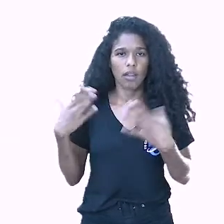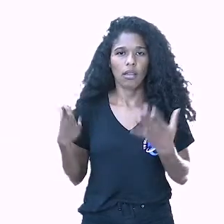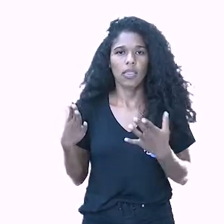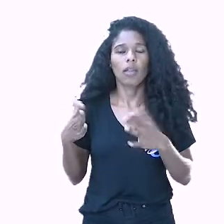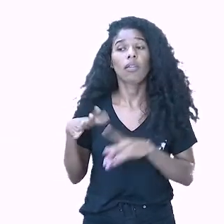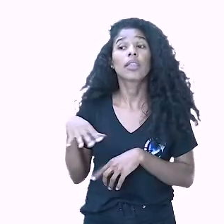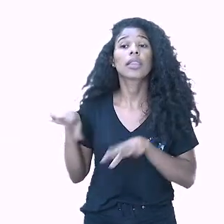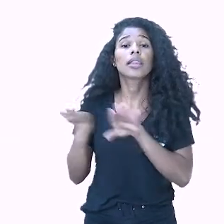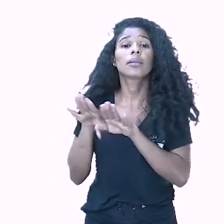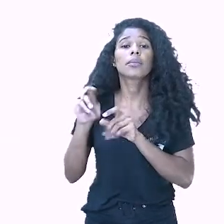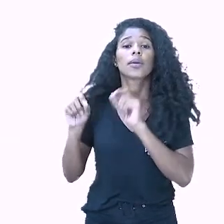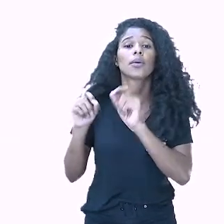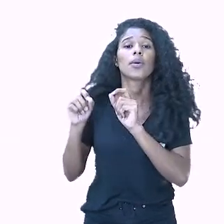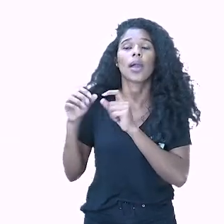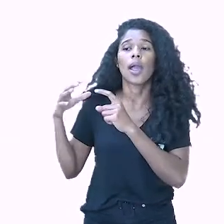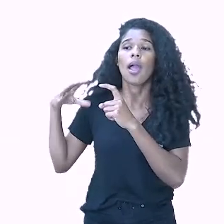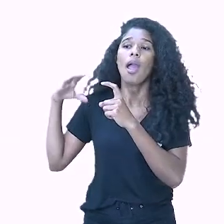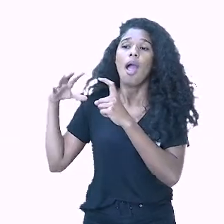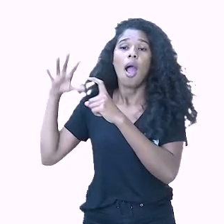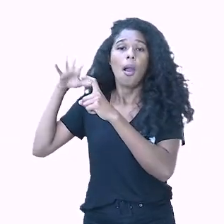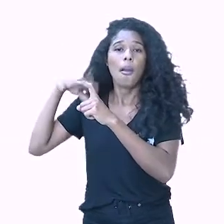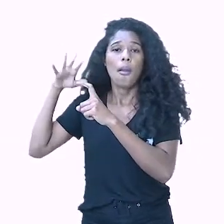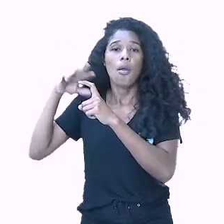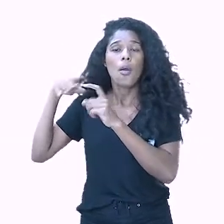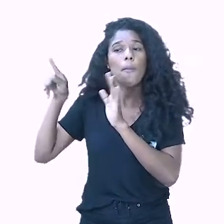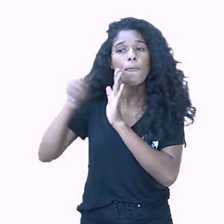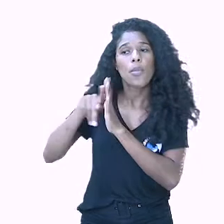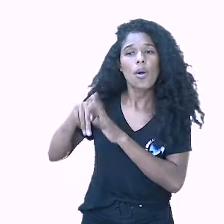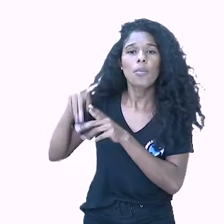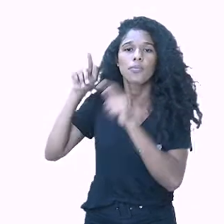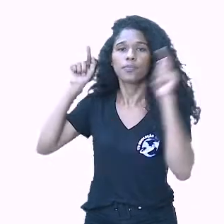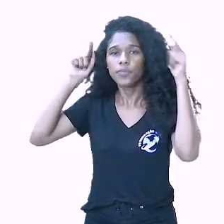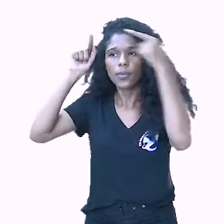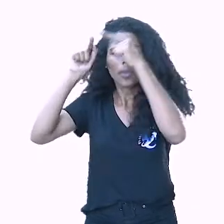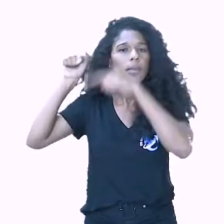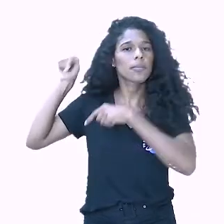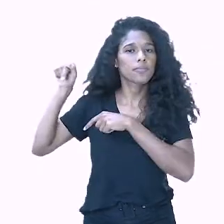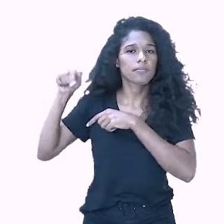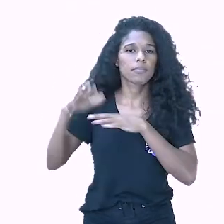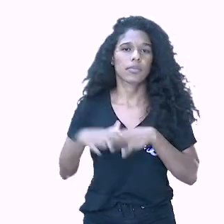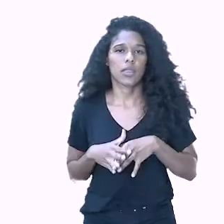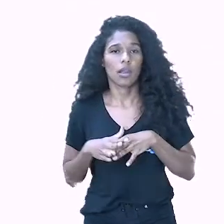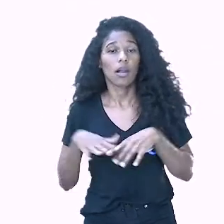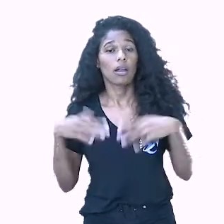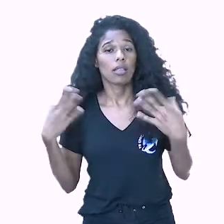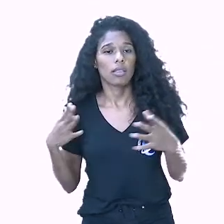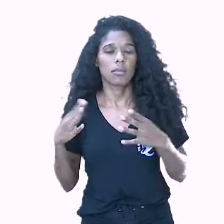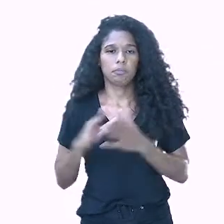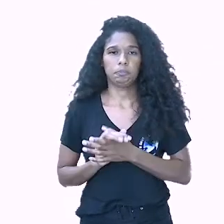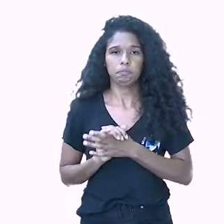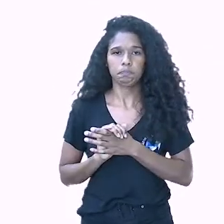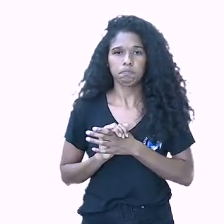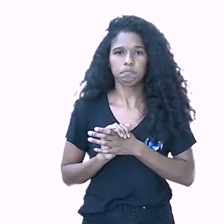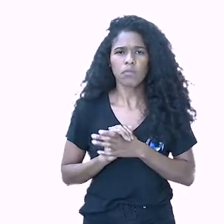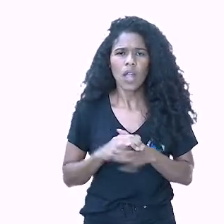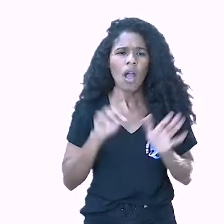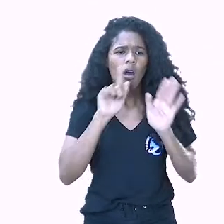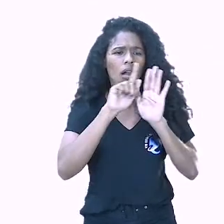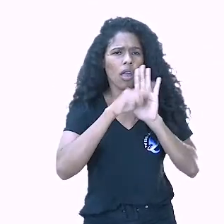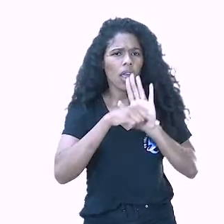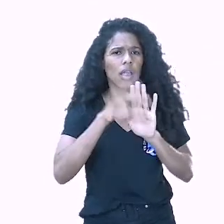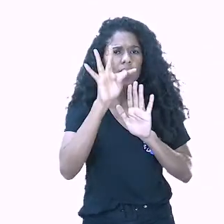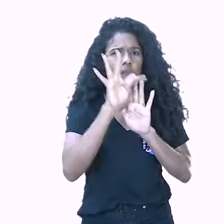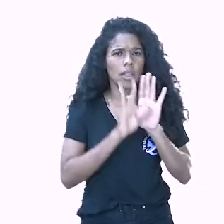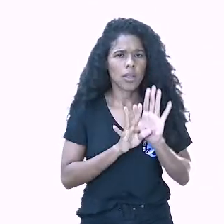mitologia grega. E aí, a crônica, ela é senhora do seu próprio tempo. Como assim, senhora do seu